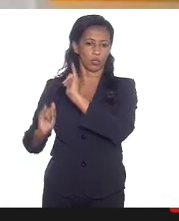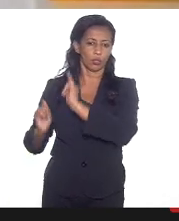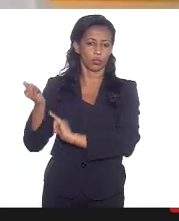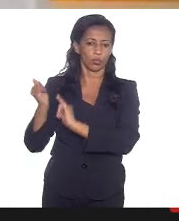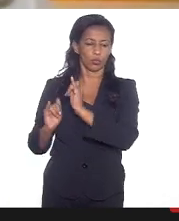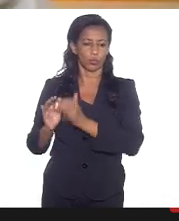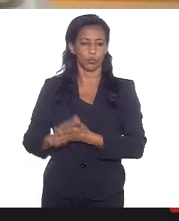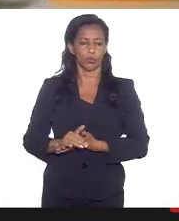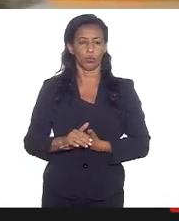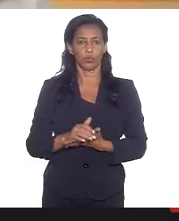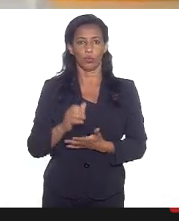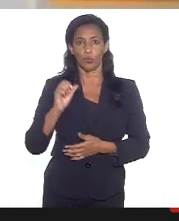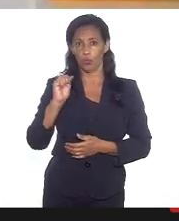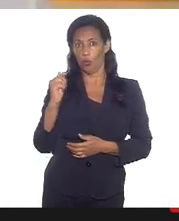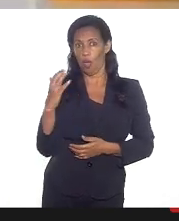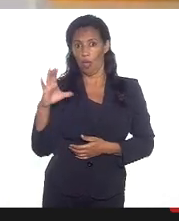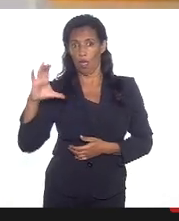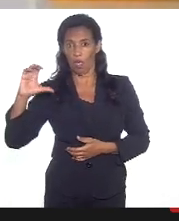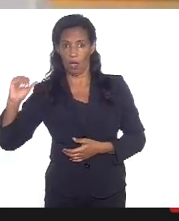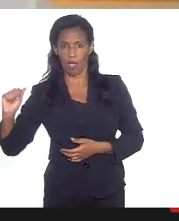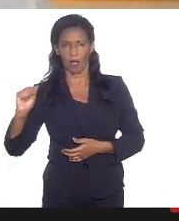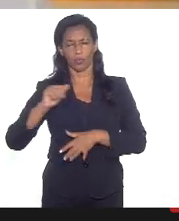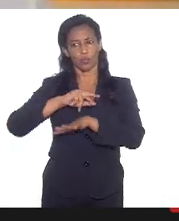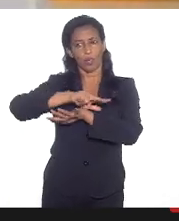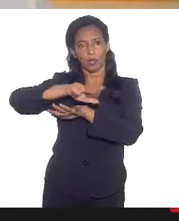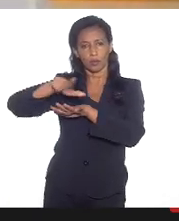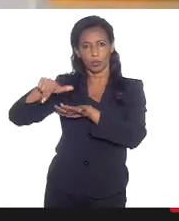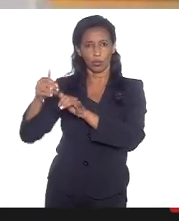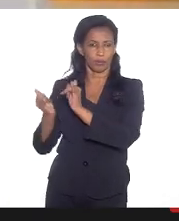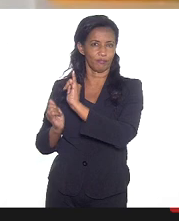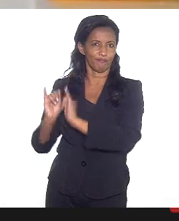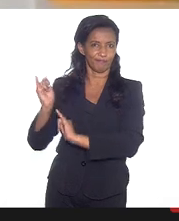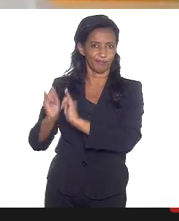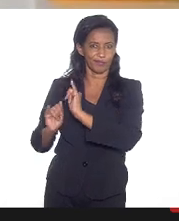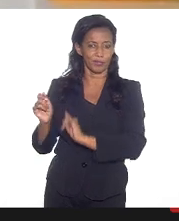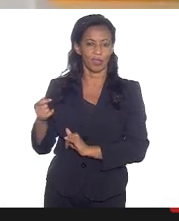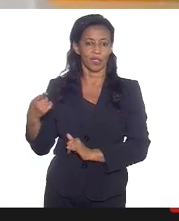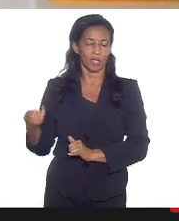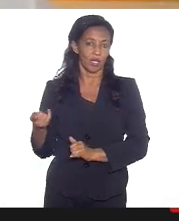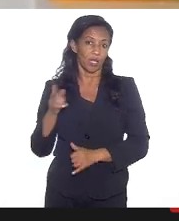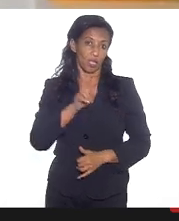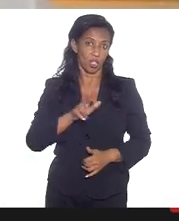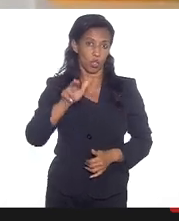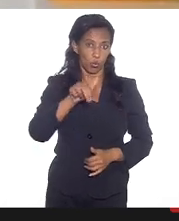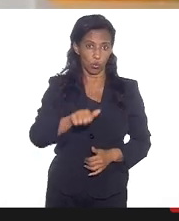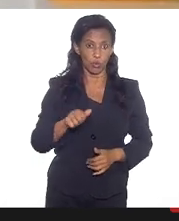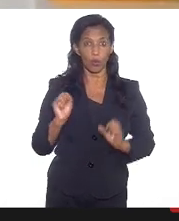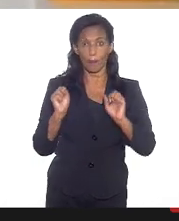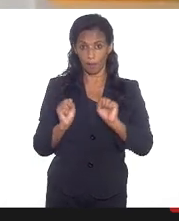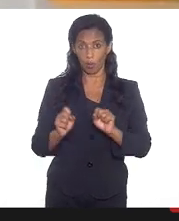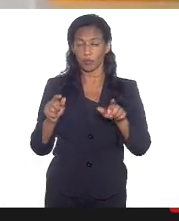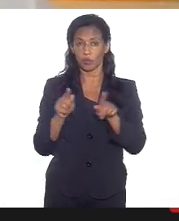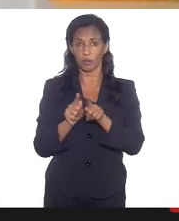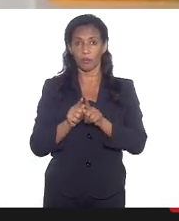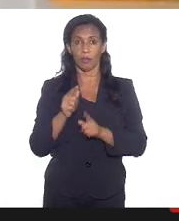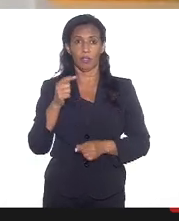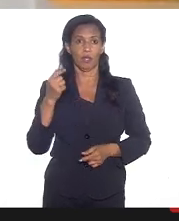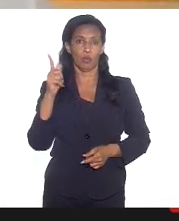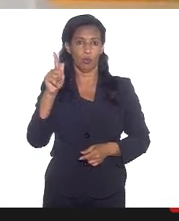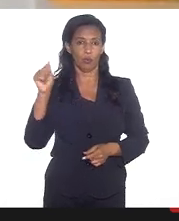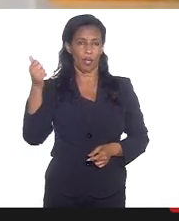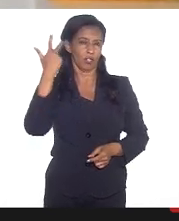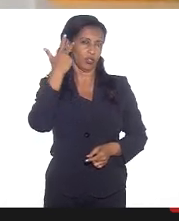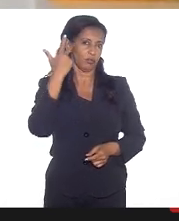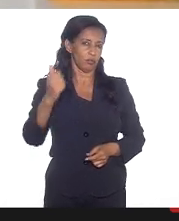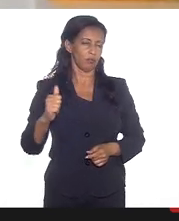do aço, há várias indústrias que usam ou poderiam usar um gás natural. Então, é muito importante